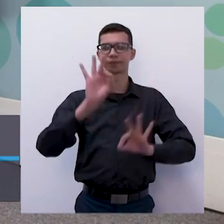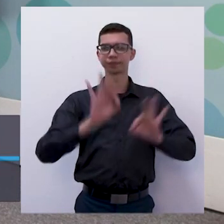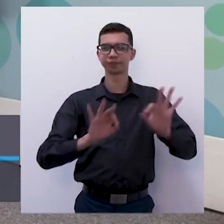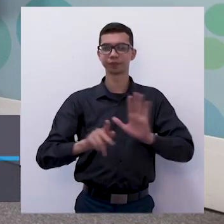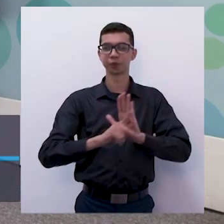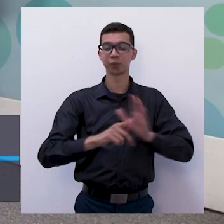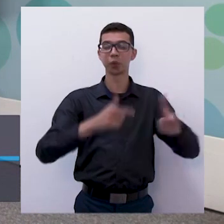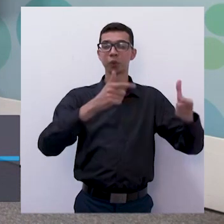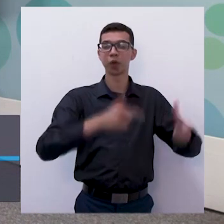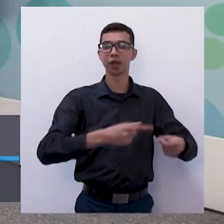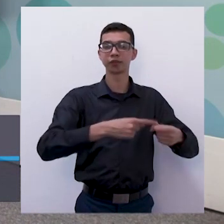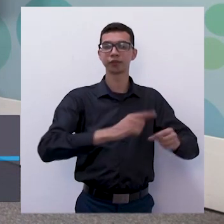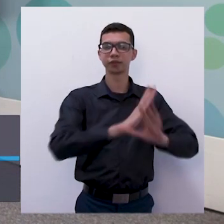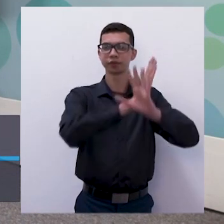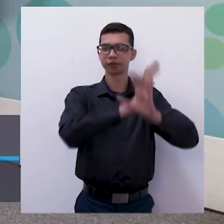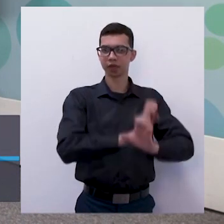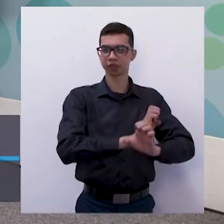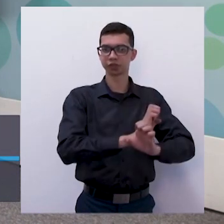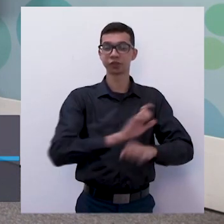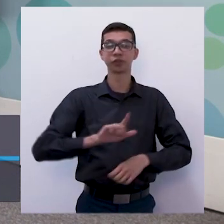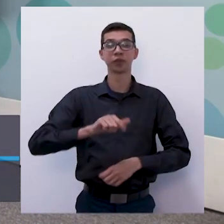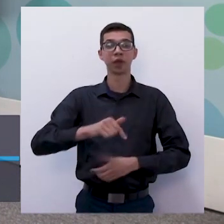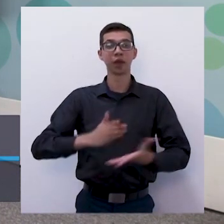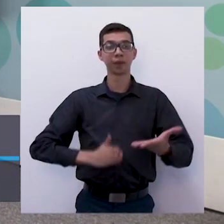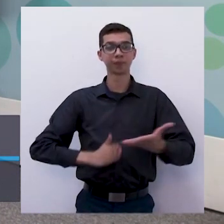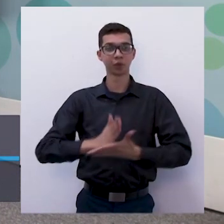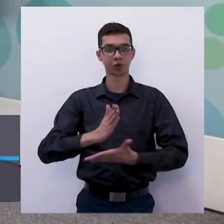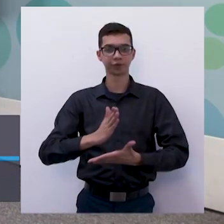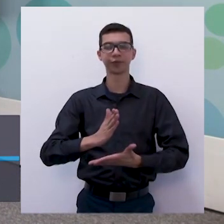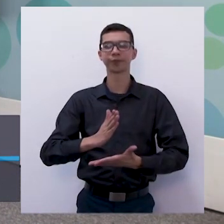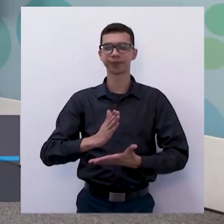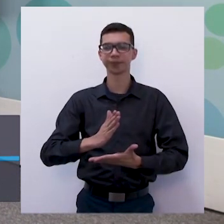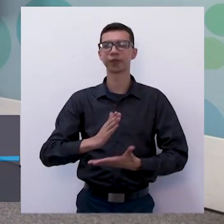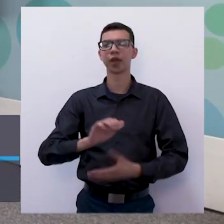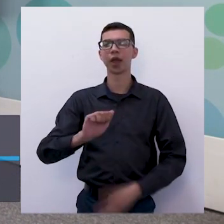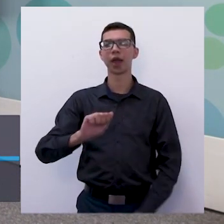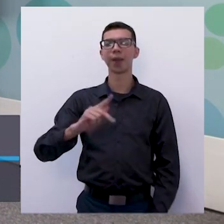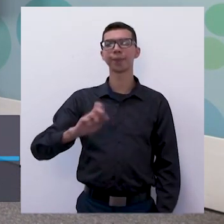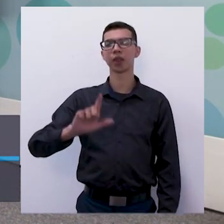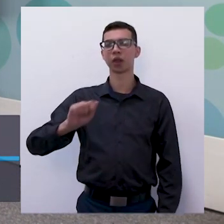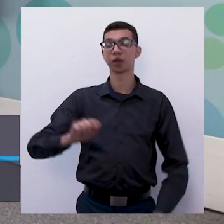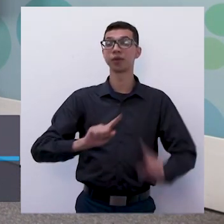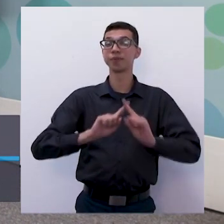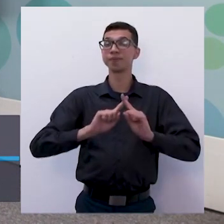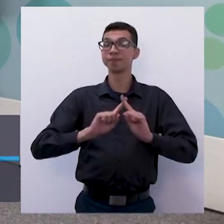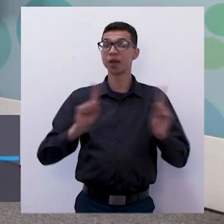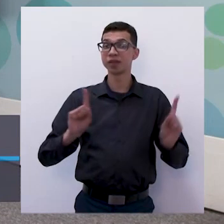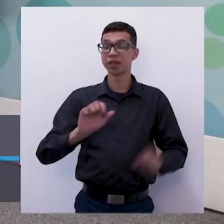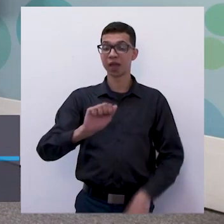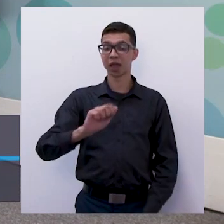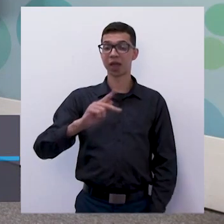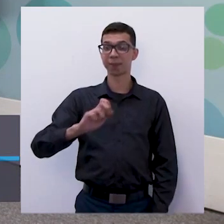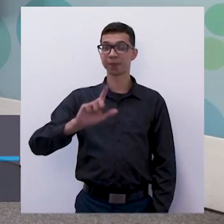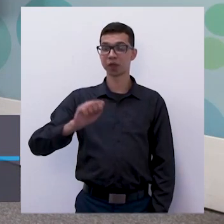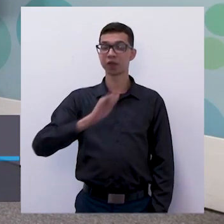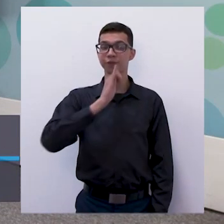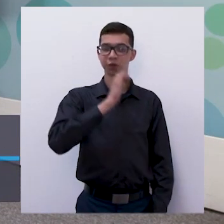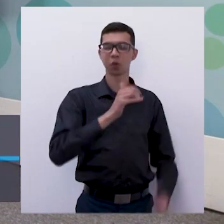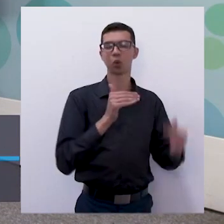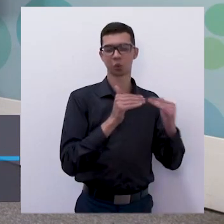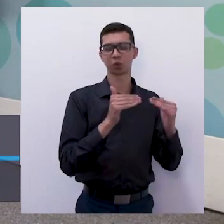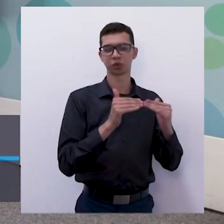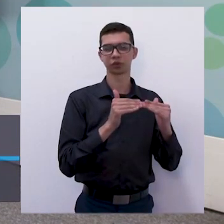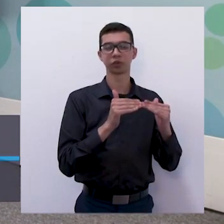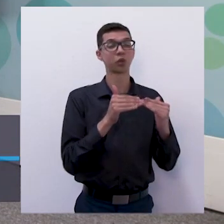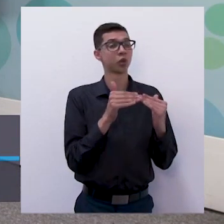Esparta. E essa lei vai ser aprovada pela Ápela, mas a Ápela só vai dizer se concorda ou discorda. Eles não podem propor, eles não